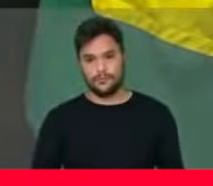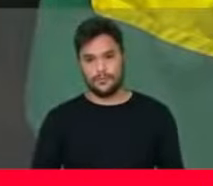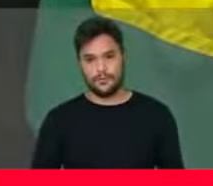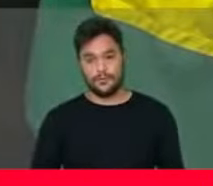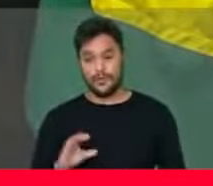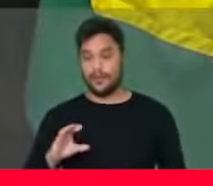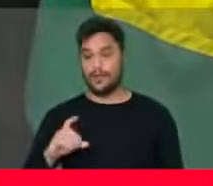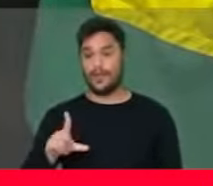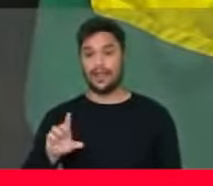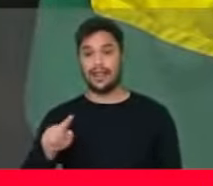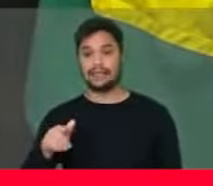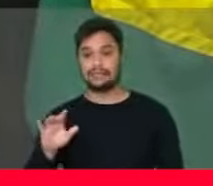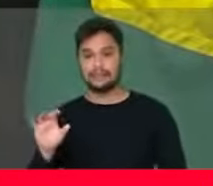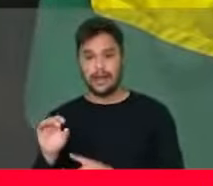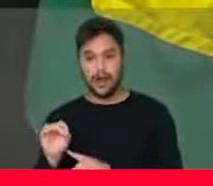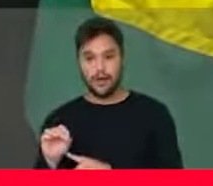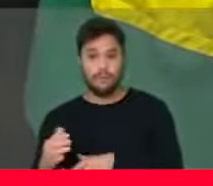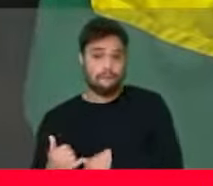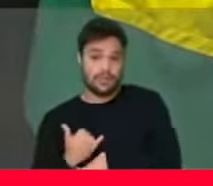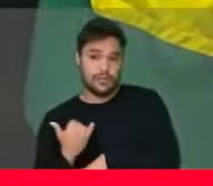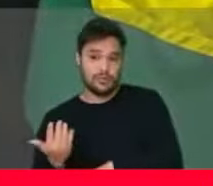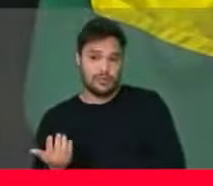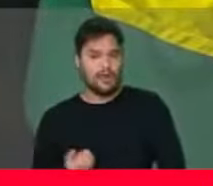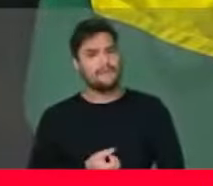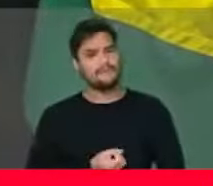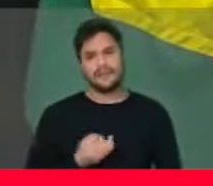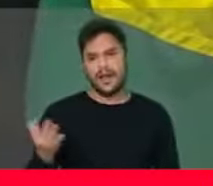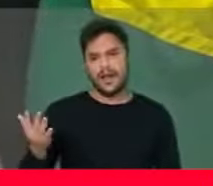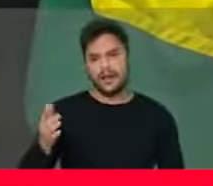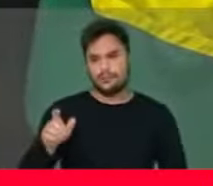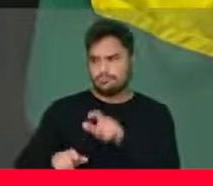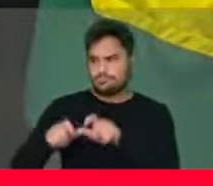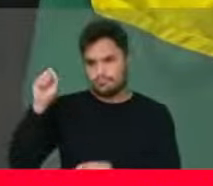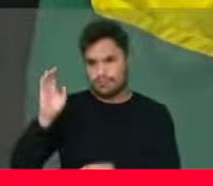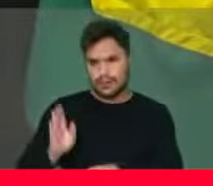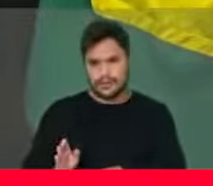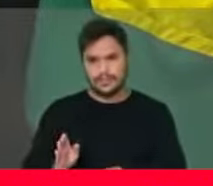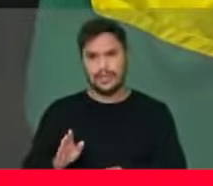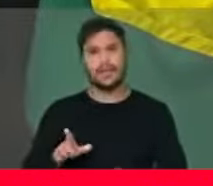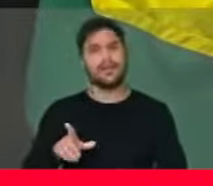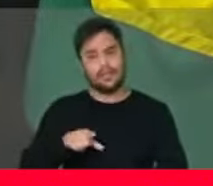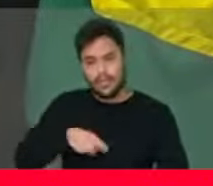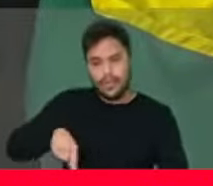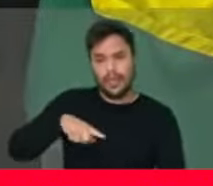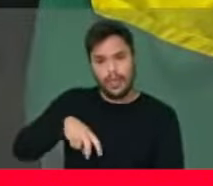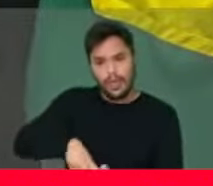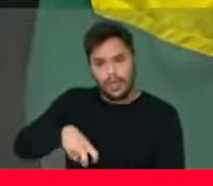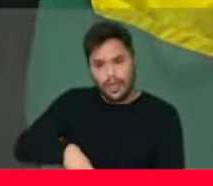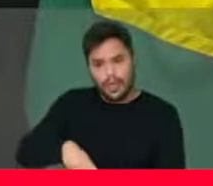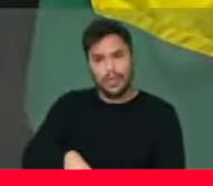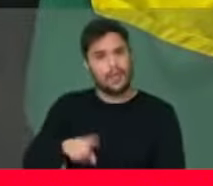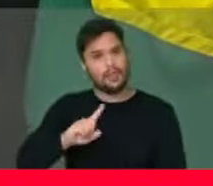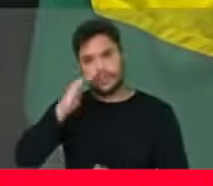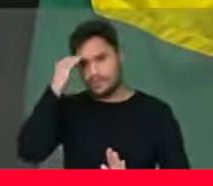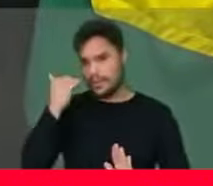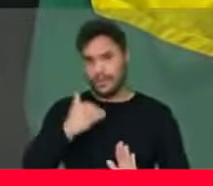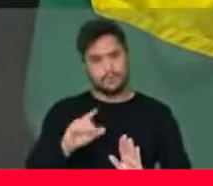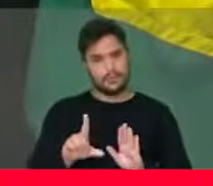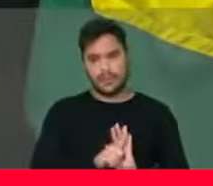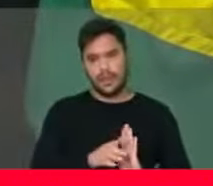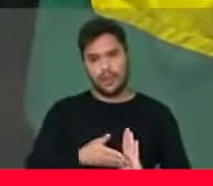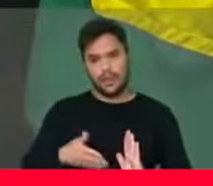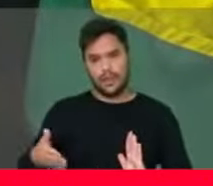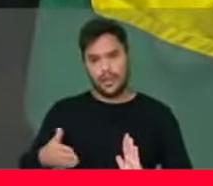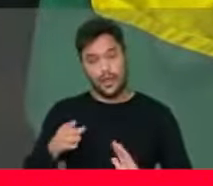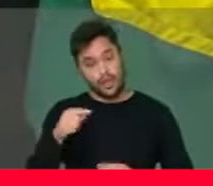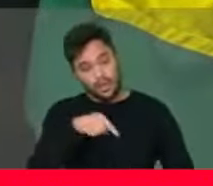Clesão é sua vítima. E milhares de outros brasileiros hoje torturados fora do devido processo legal por Alexandre